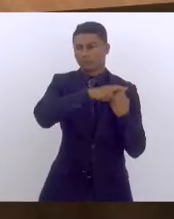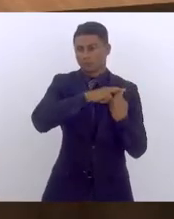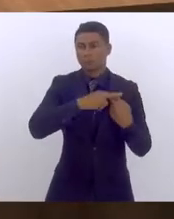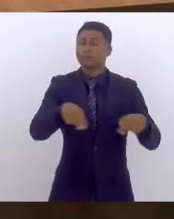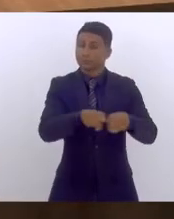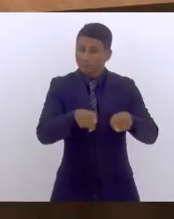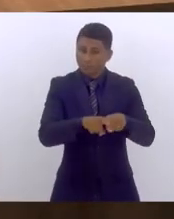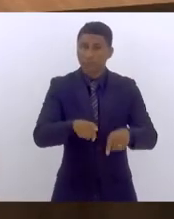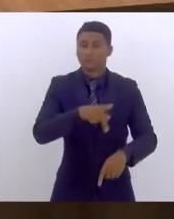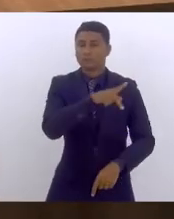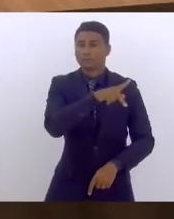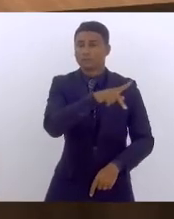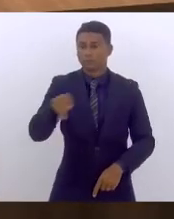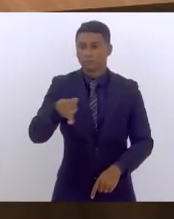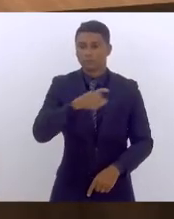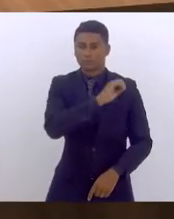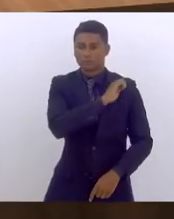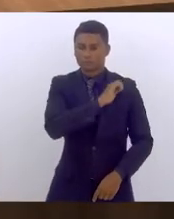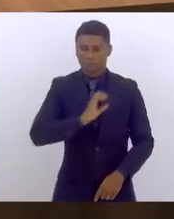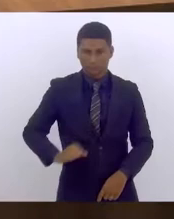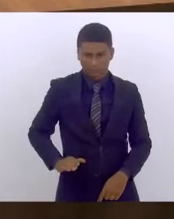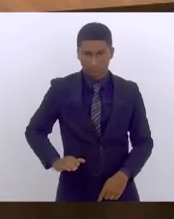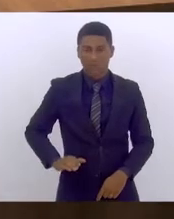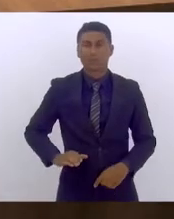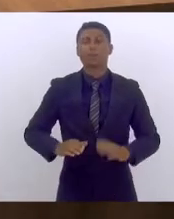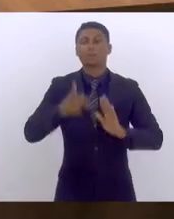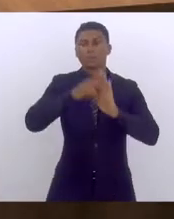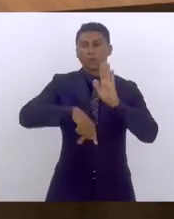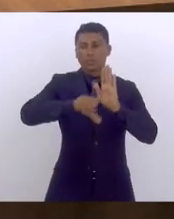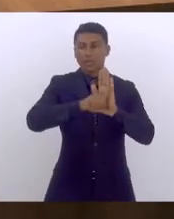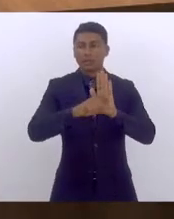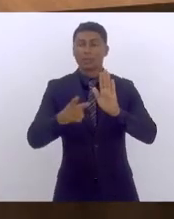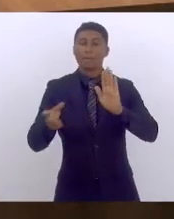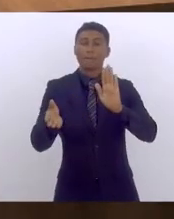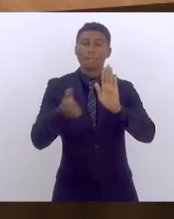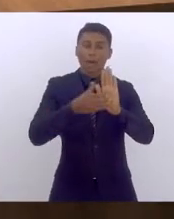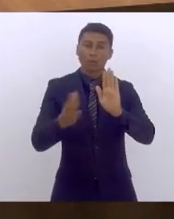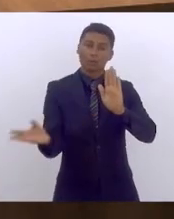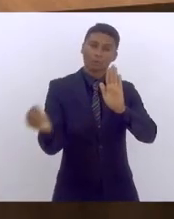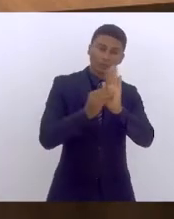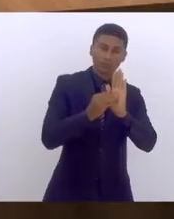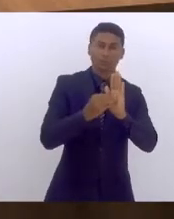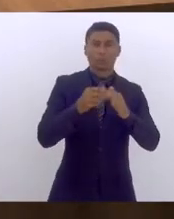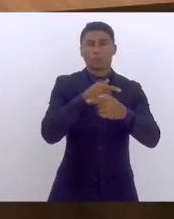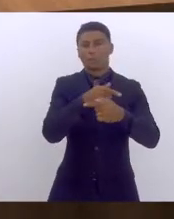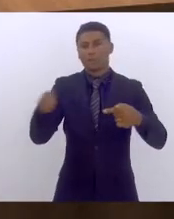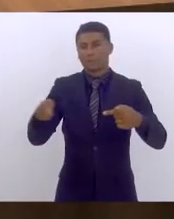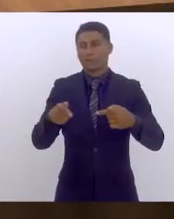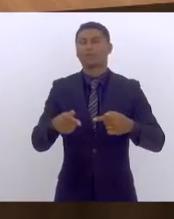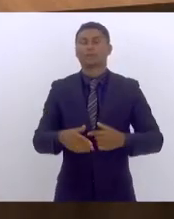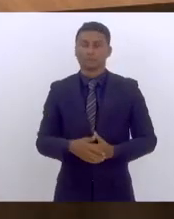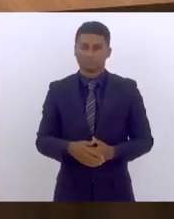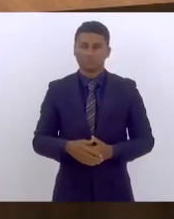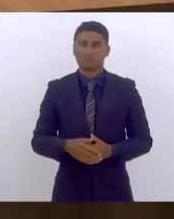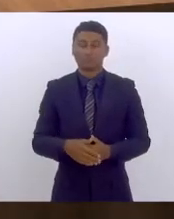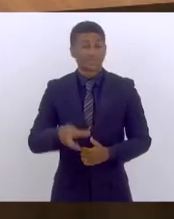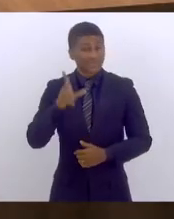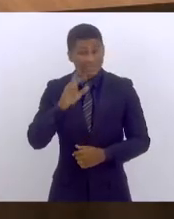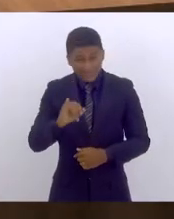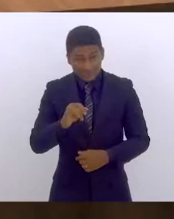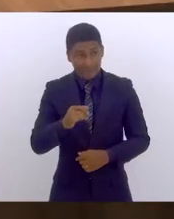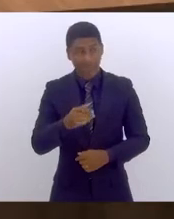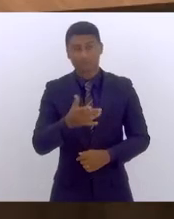para que esse projeto voltasse em pauta uma semana depois de ter saído por receber emendas. Então, se não fosse